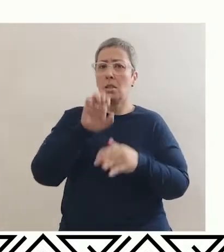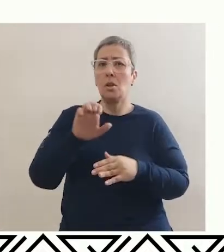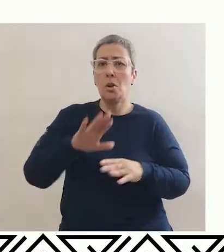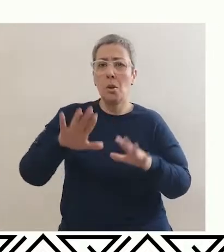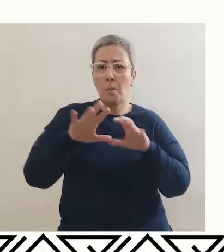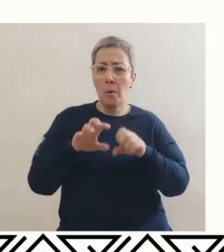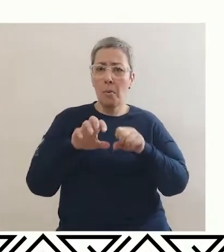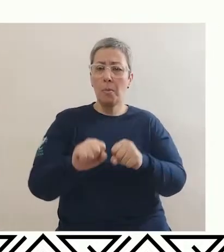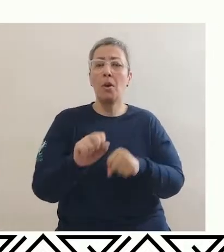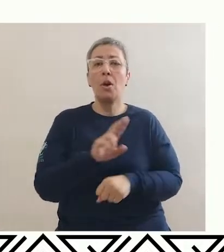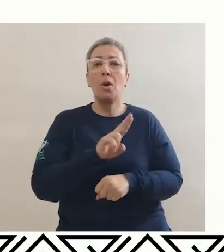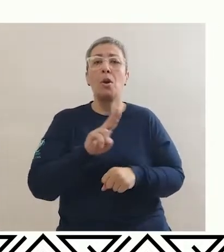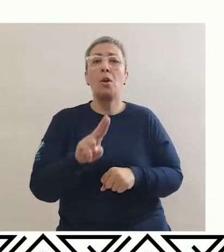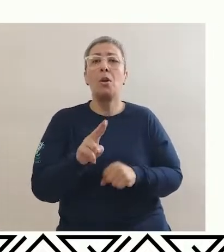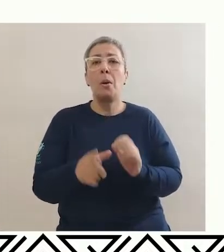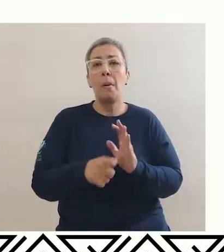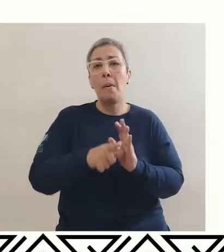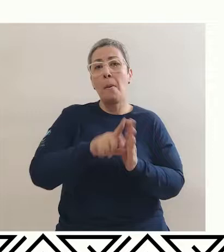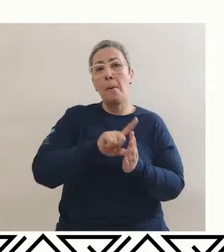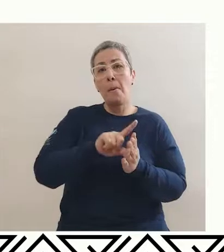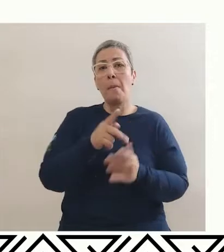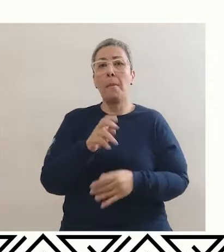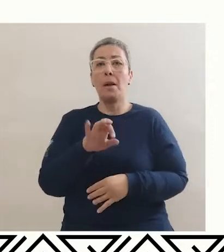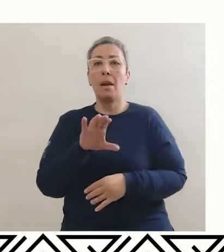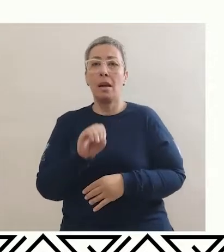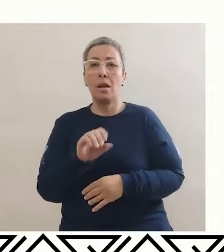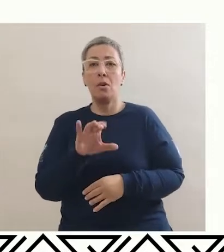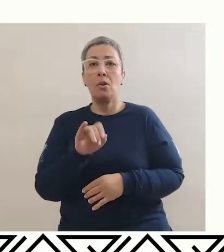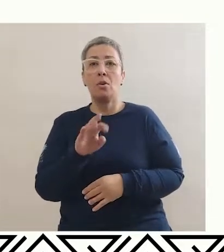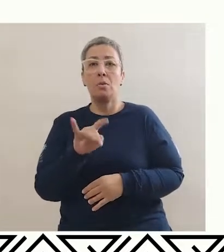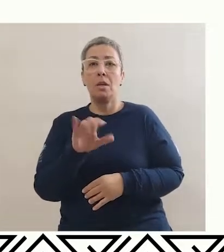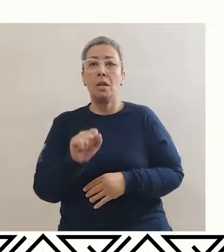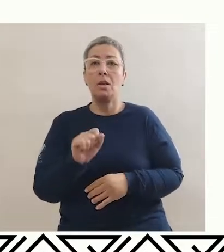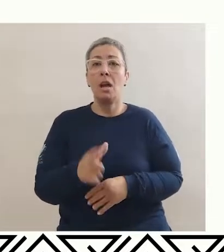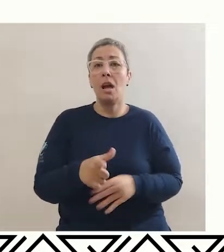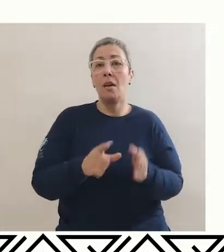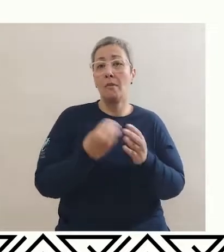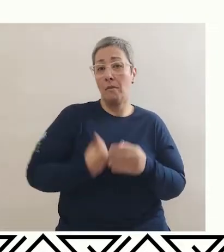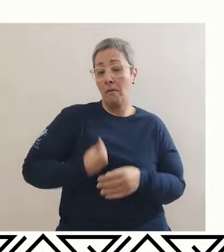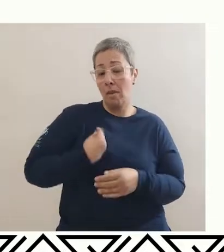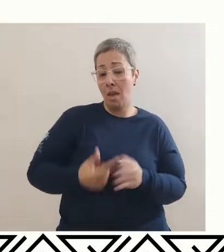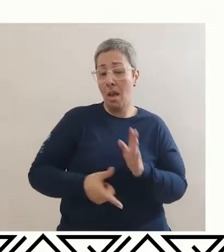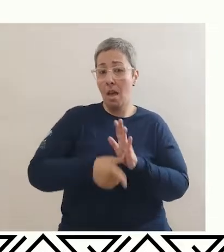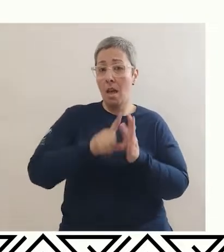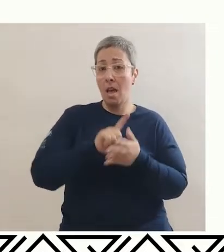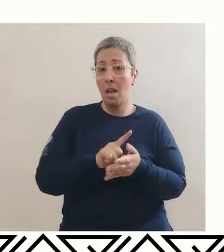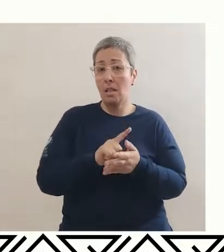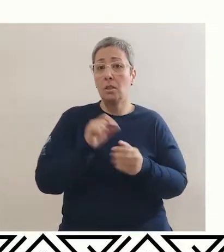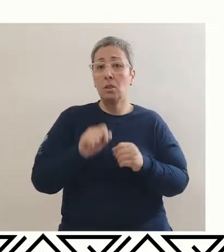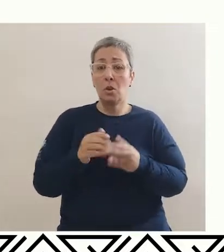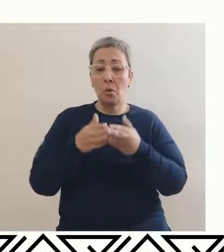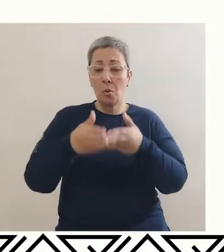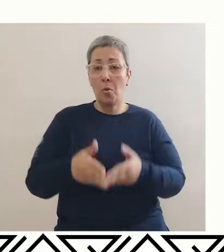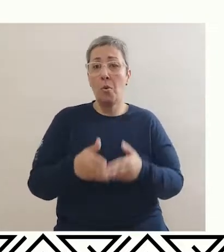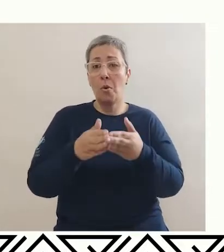originário de determinado país, região ou localidade. Nativo.